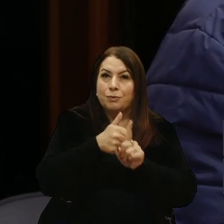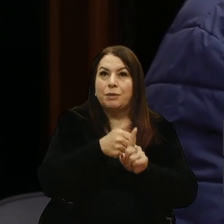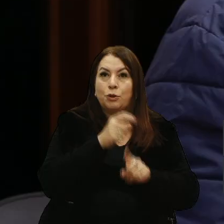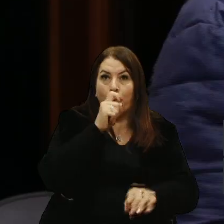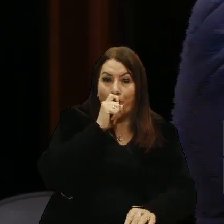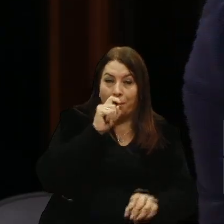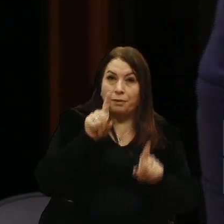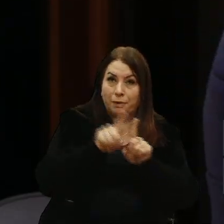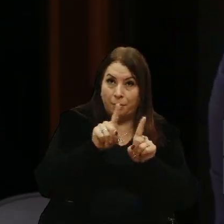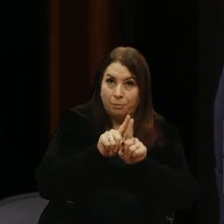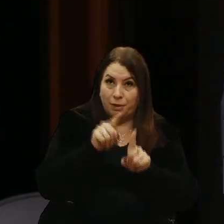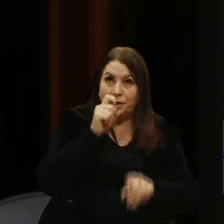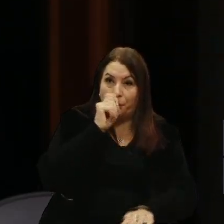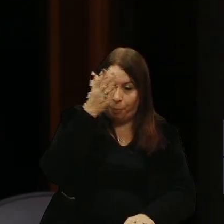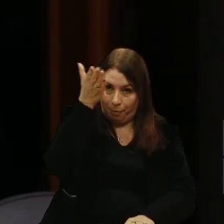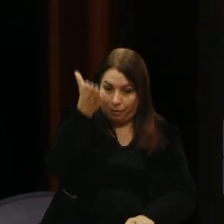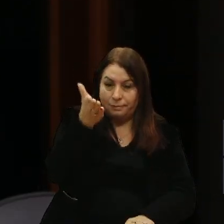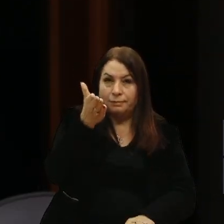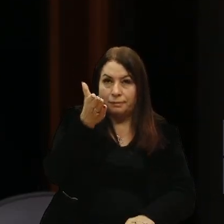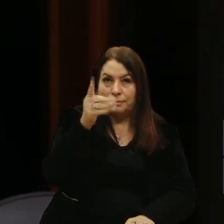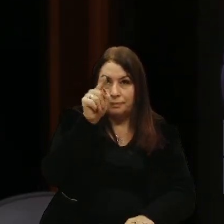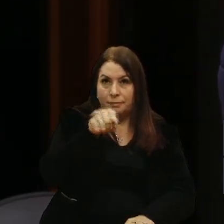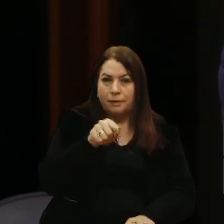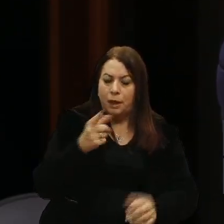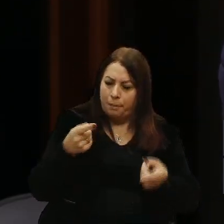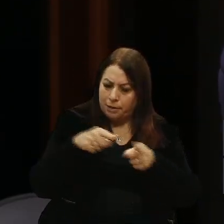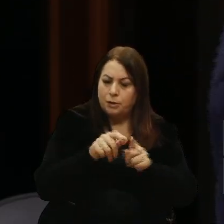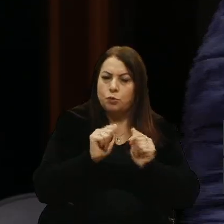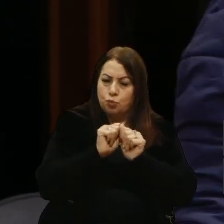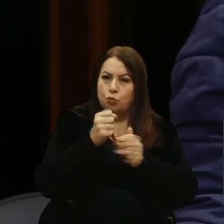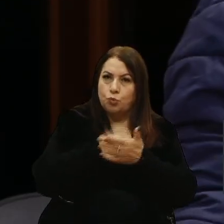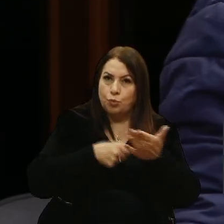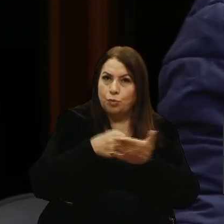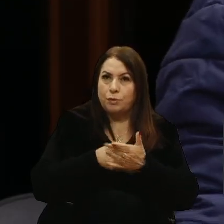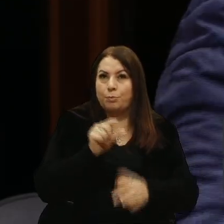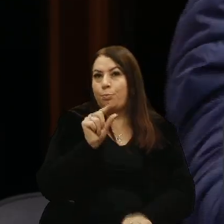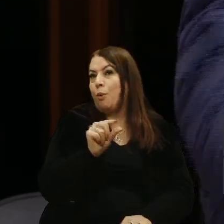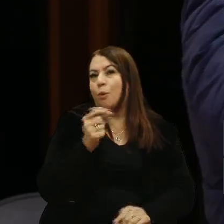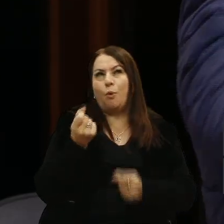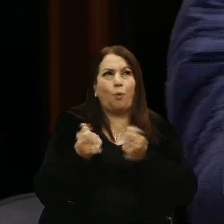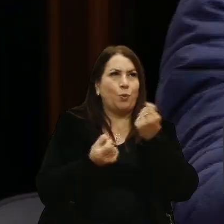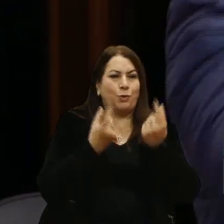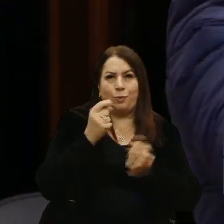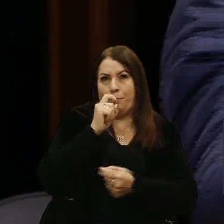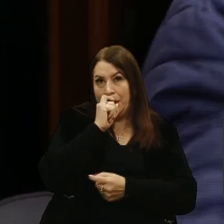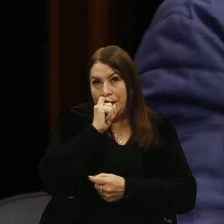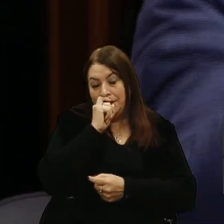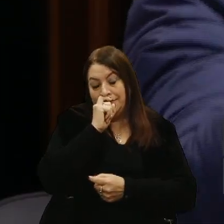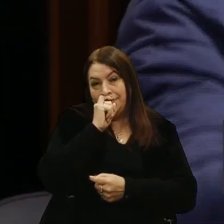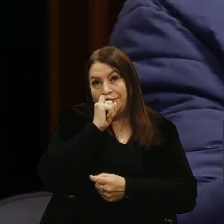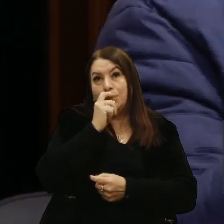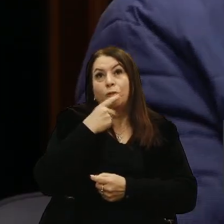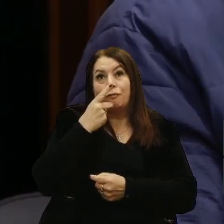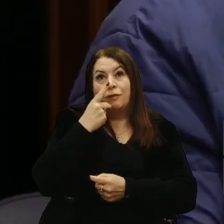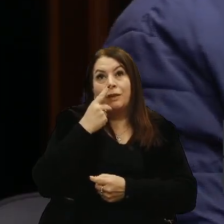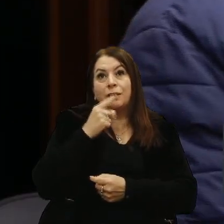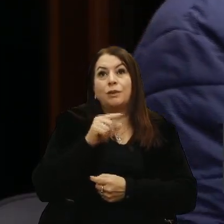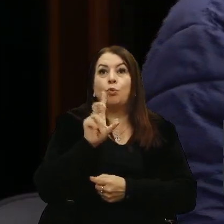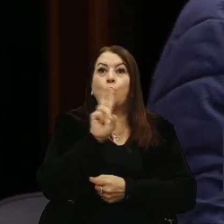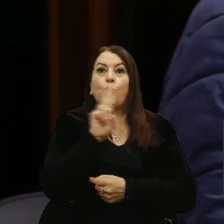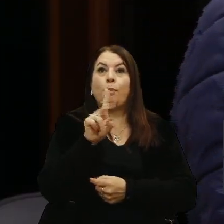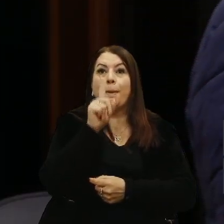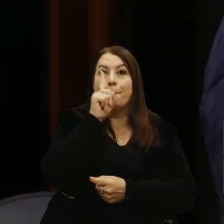pais também. E está aqui um pai que é parceiro, que está na luta, mas são muito poucos os pais. Então, por isso que a gente acaba falando o termo